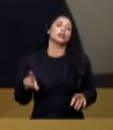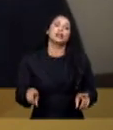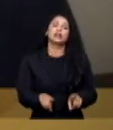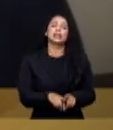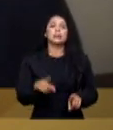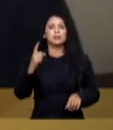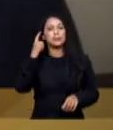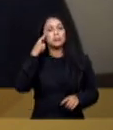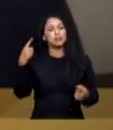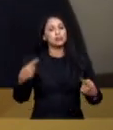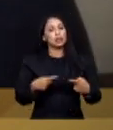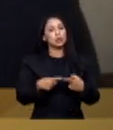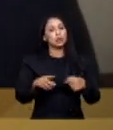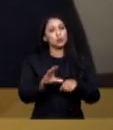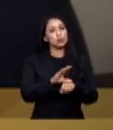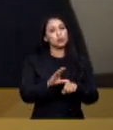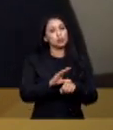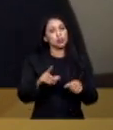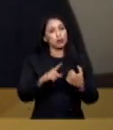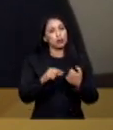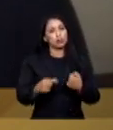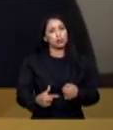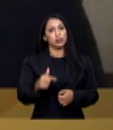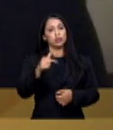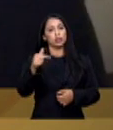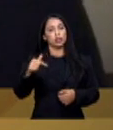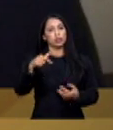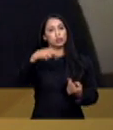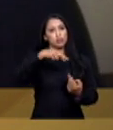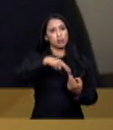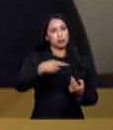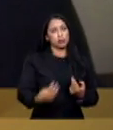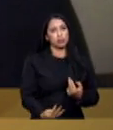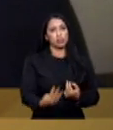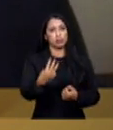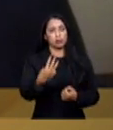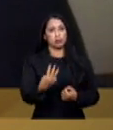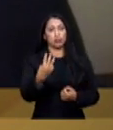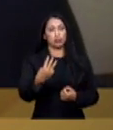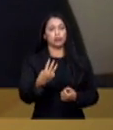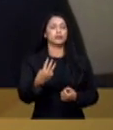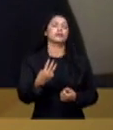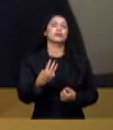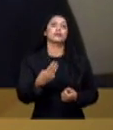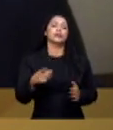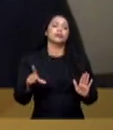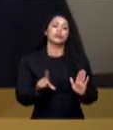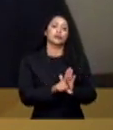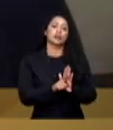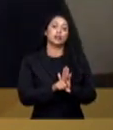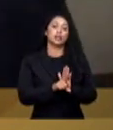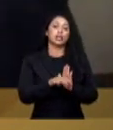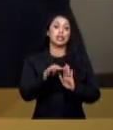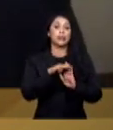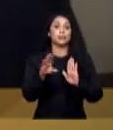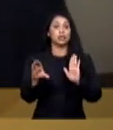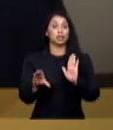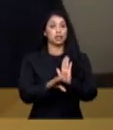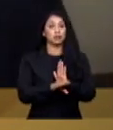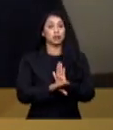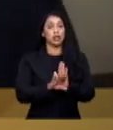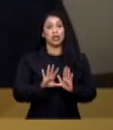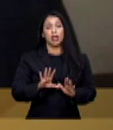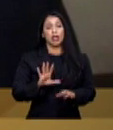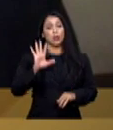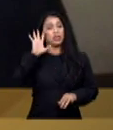também constitucional o artigo 7º, inciso 3º da lei, porque a contracautela é facultativa,